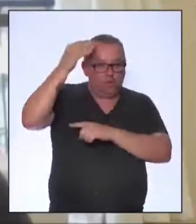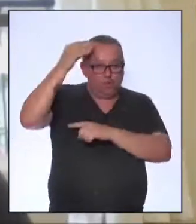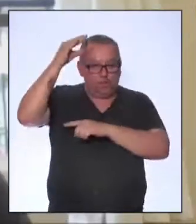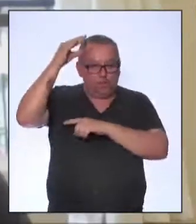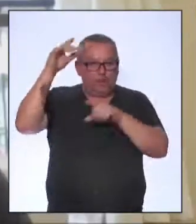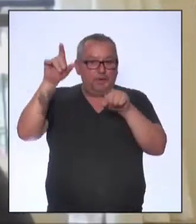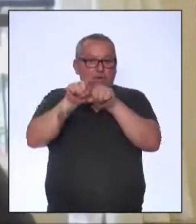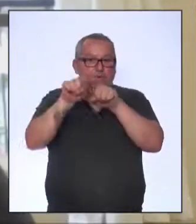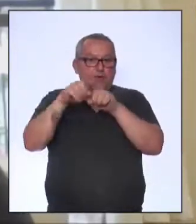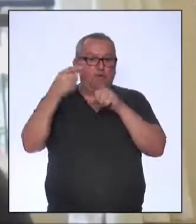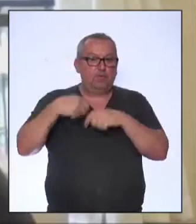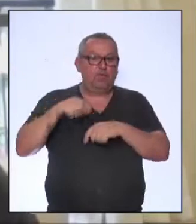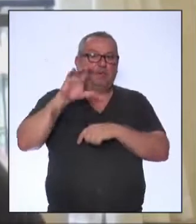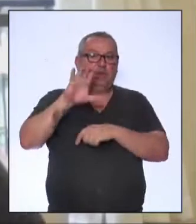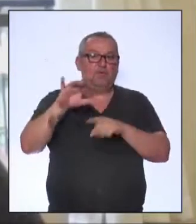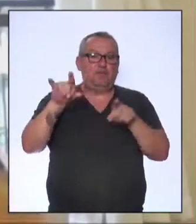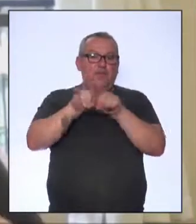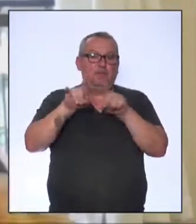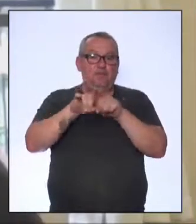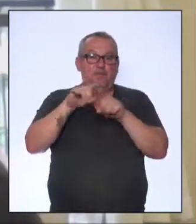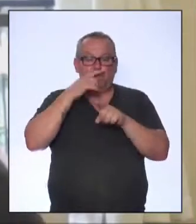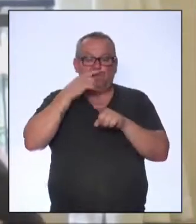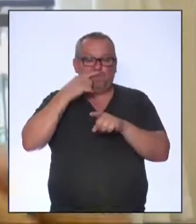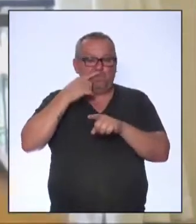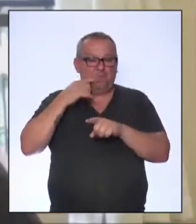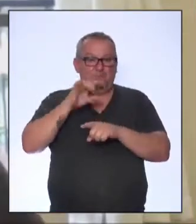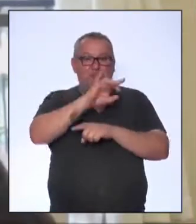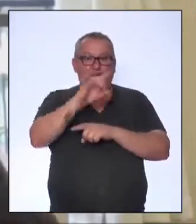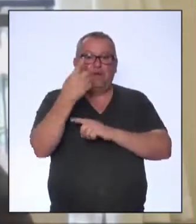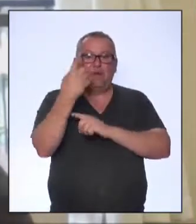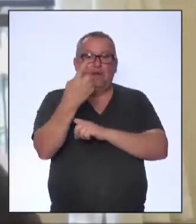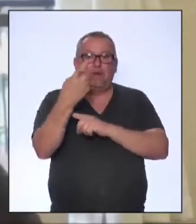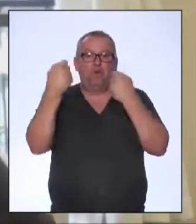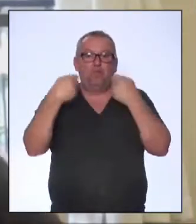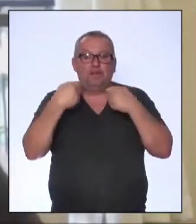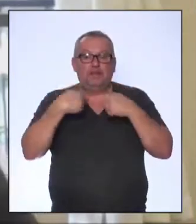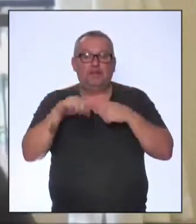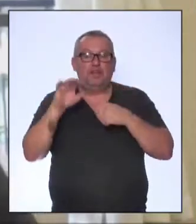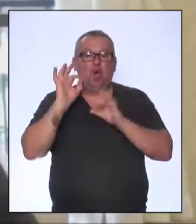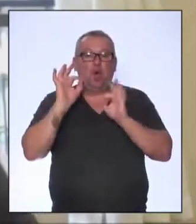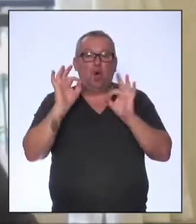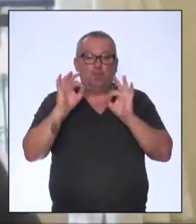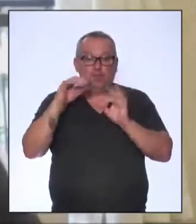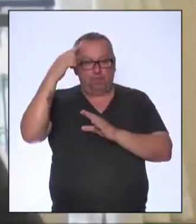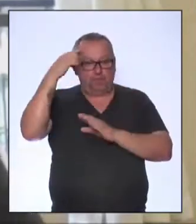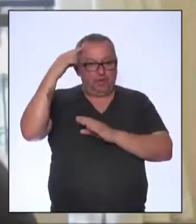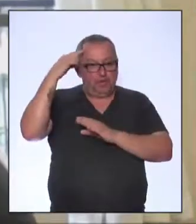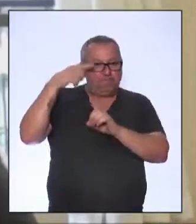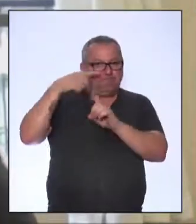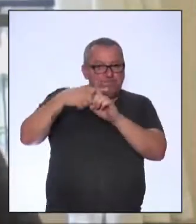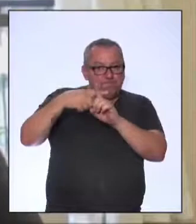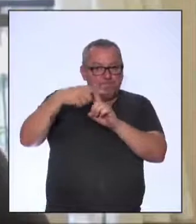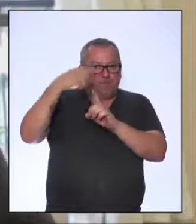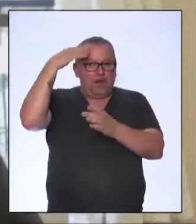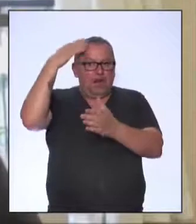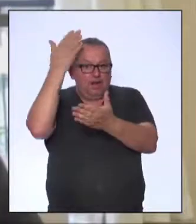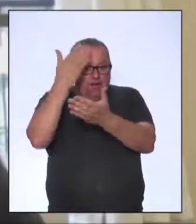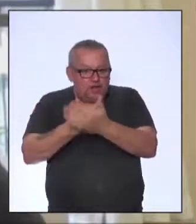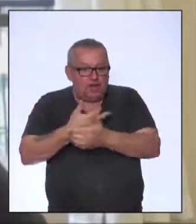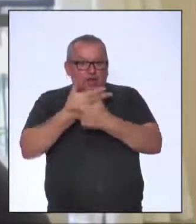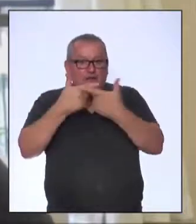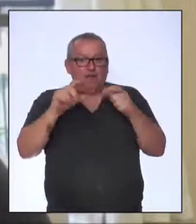disso. Eu acho que cada um tem que ser otimista com o que está fazendo, acreditar no que faz.